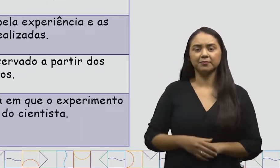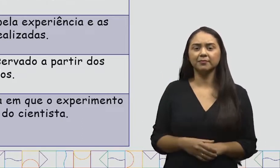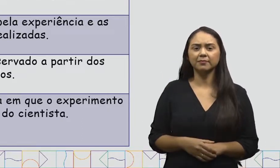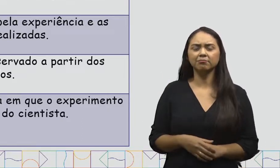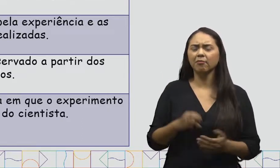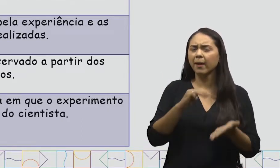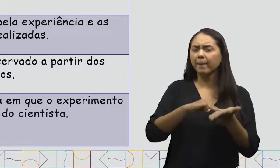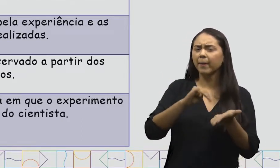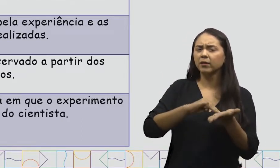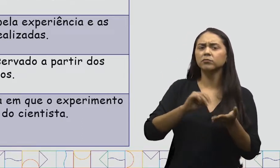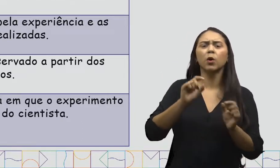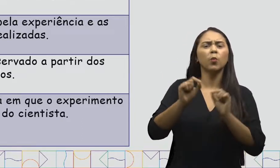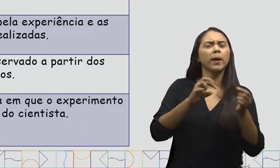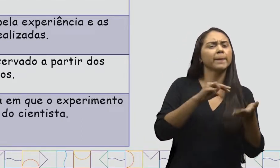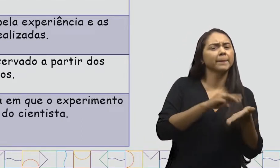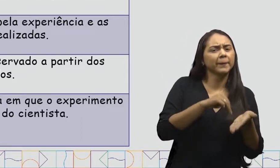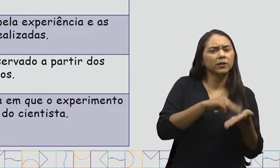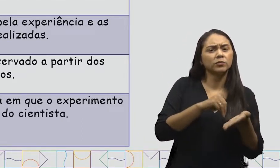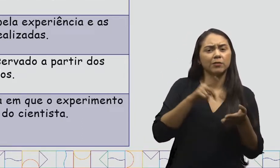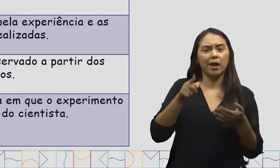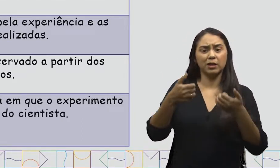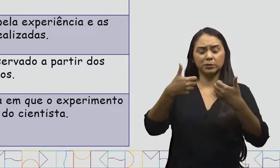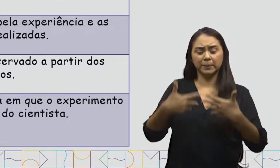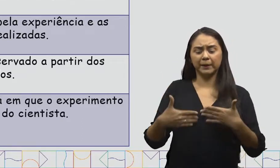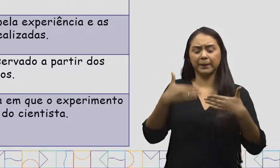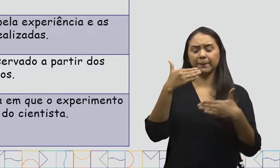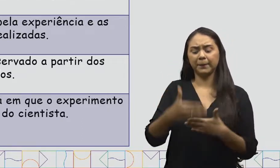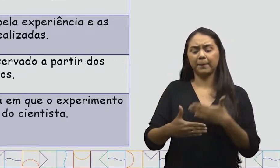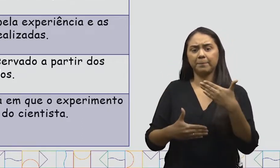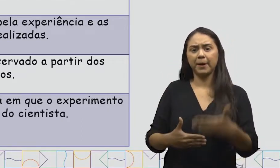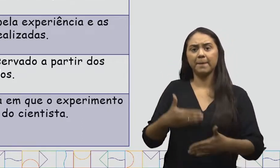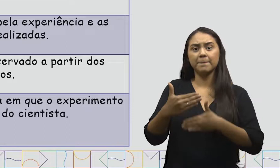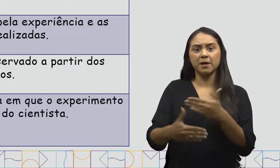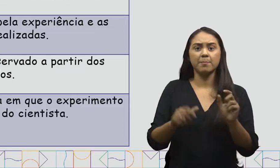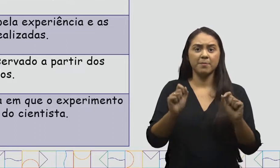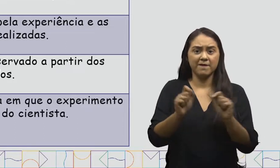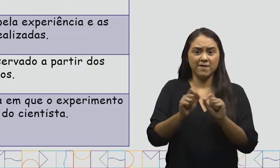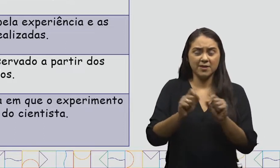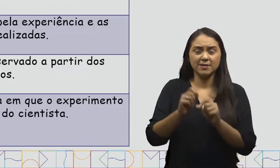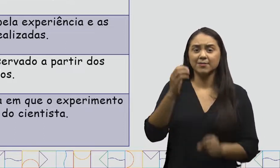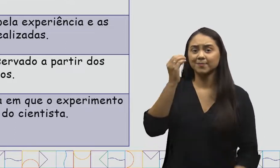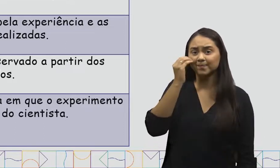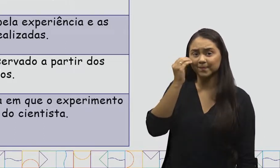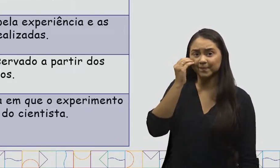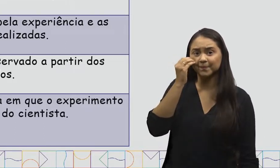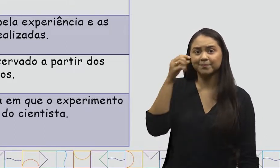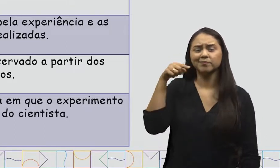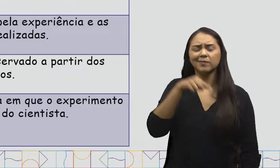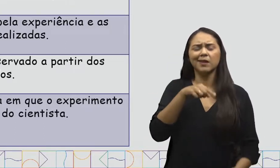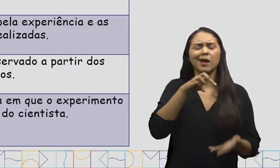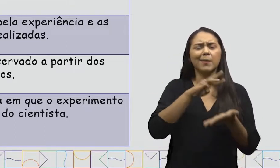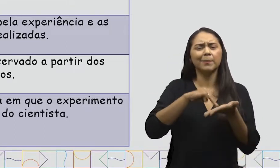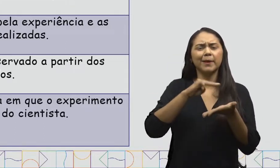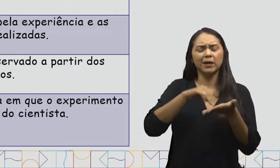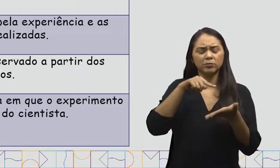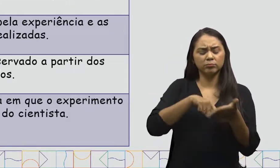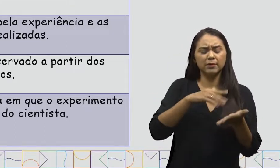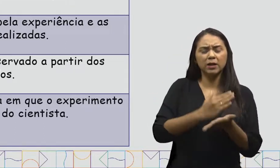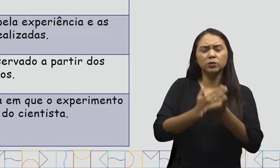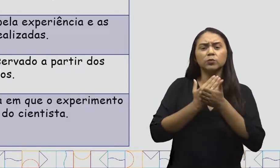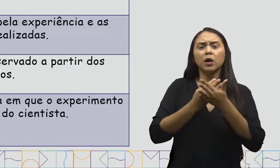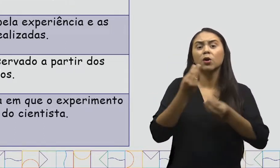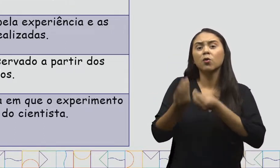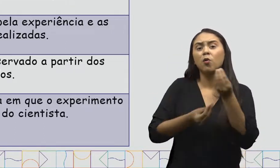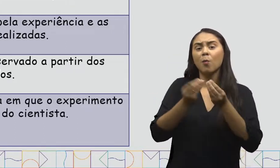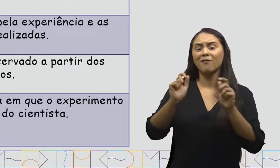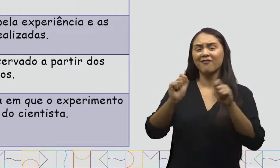Métodos: relatam o passo a passo para fazer o experimento. O método é o item que traz a descrição de como